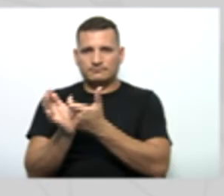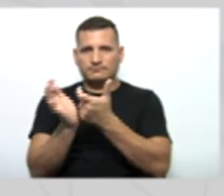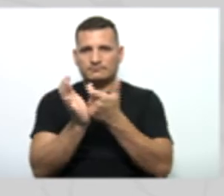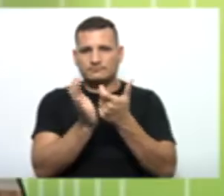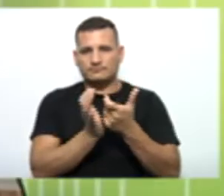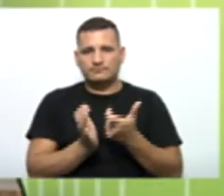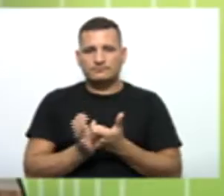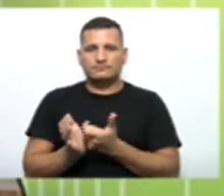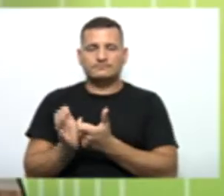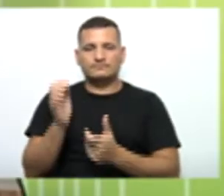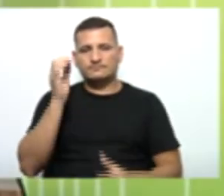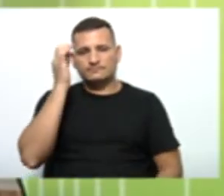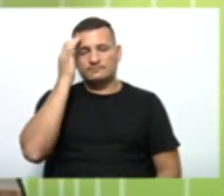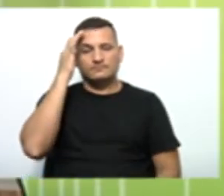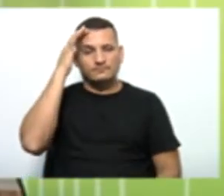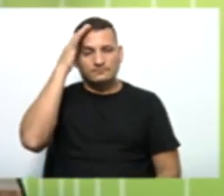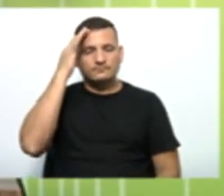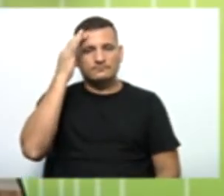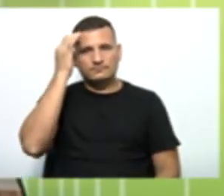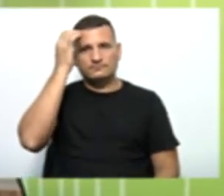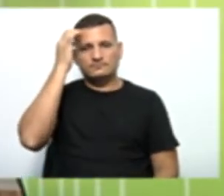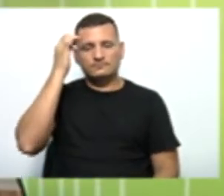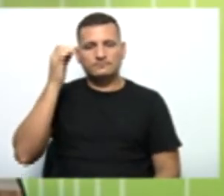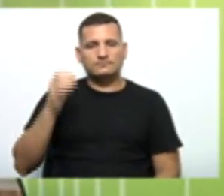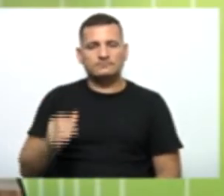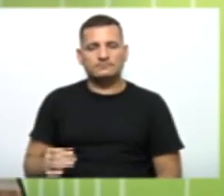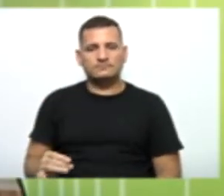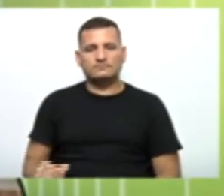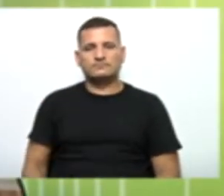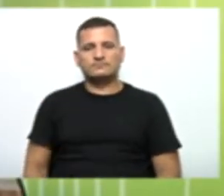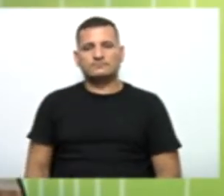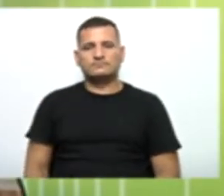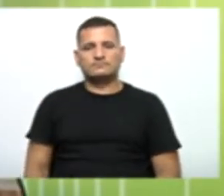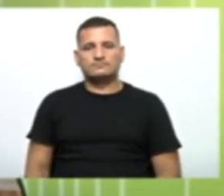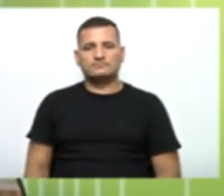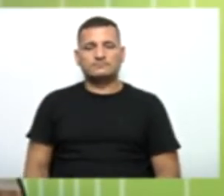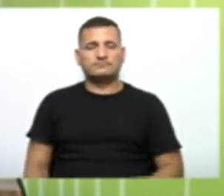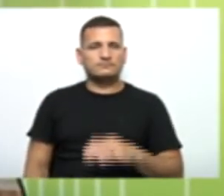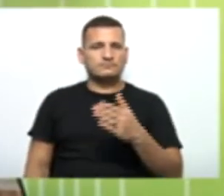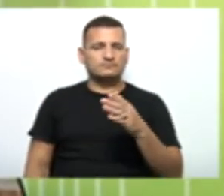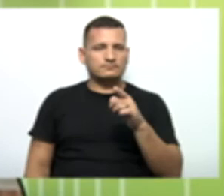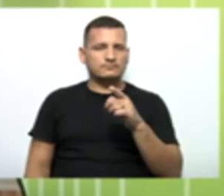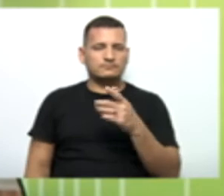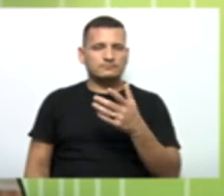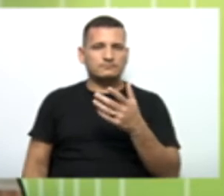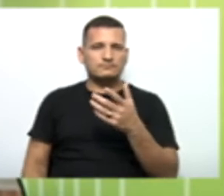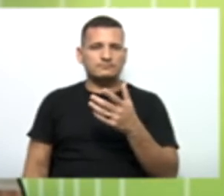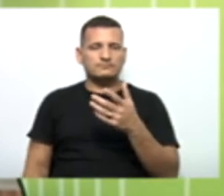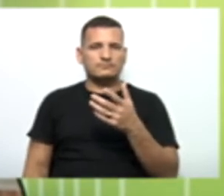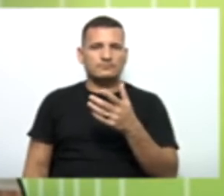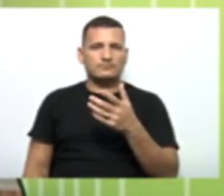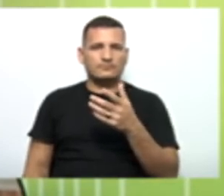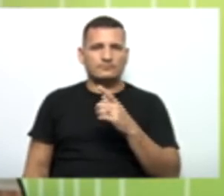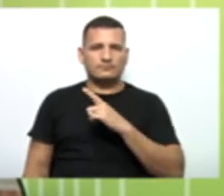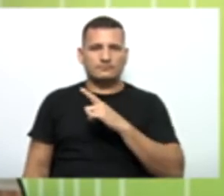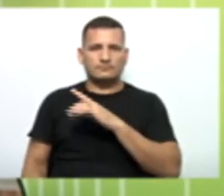aqui, ó, eu vou dar uma dica para vocês, ó. Quando vocês têm uma situação para você criar o